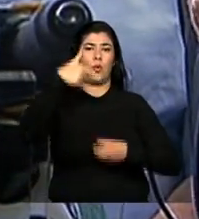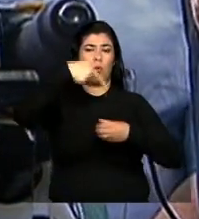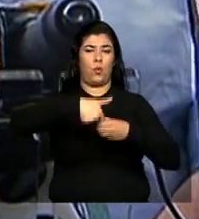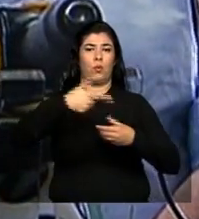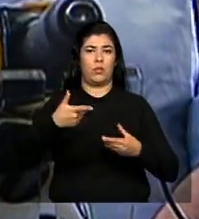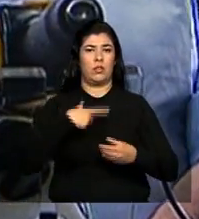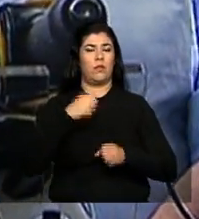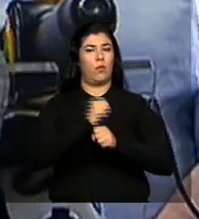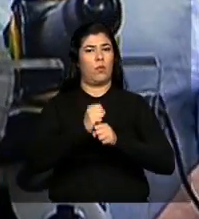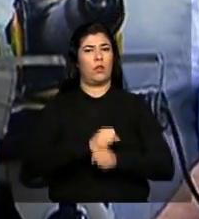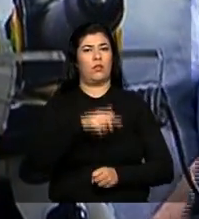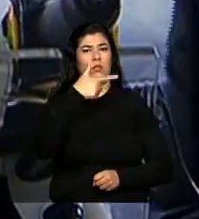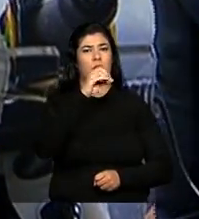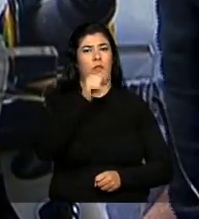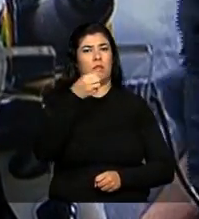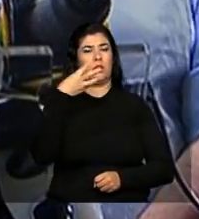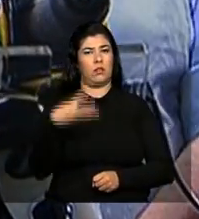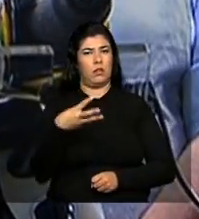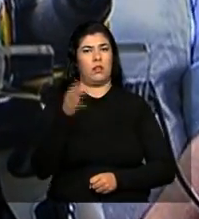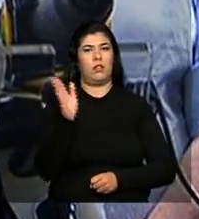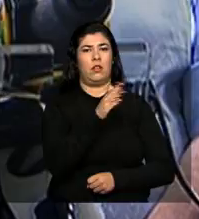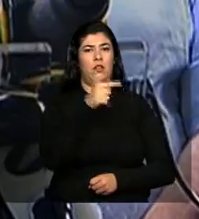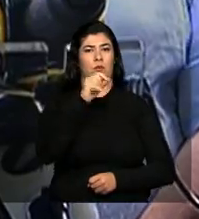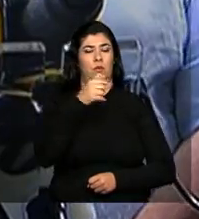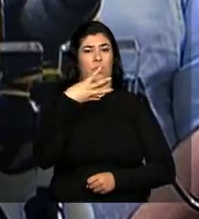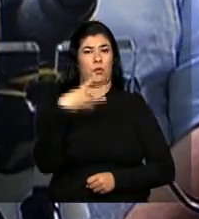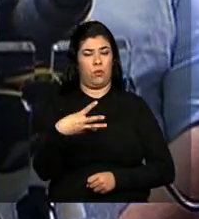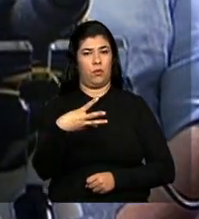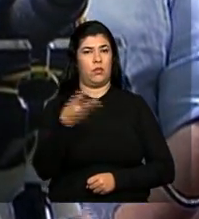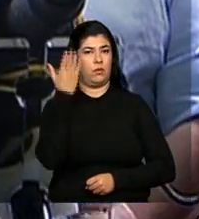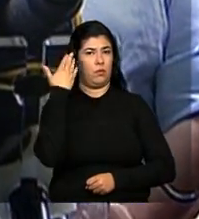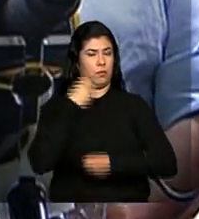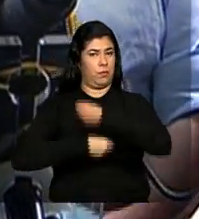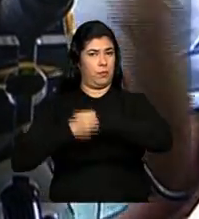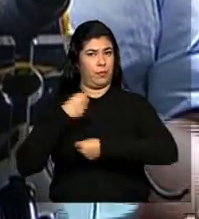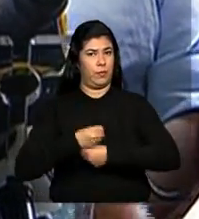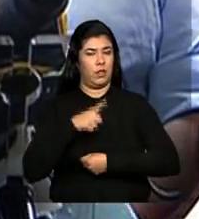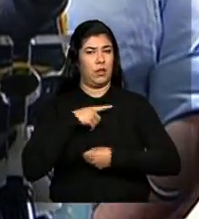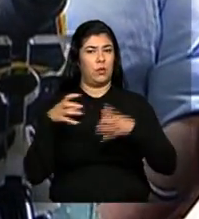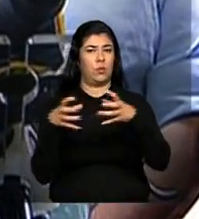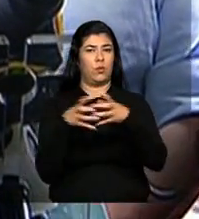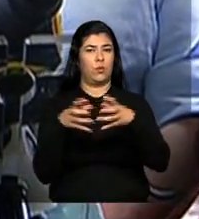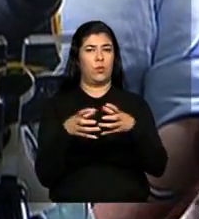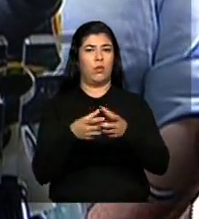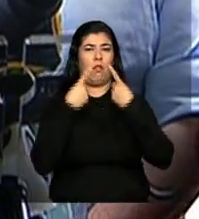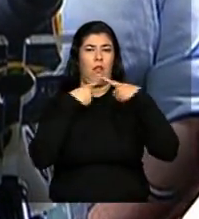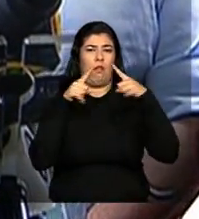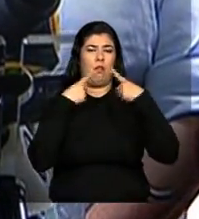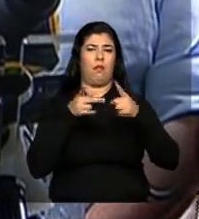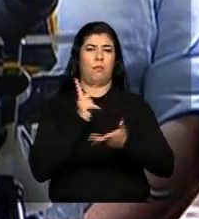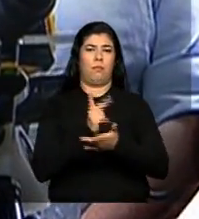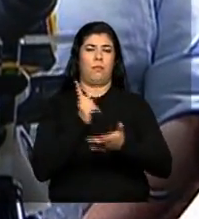de 2013 e 2014 sobre um conjunto de críticas dizendo